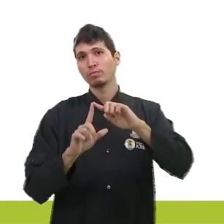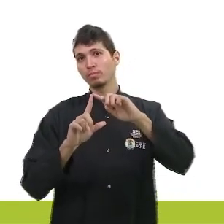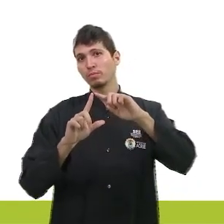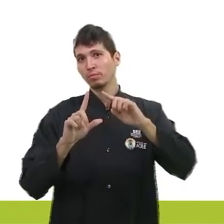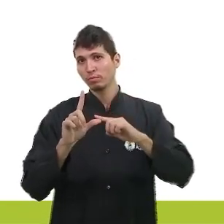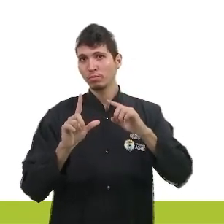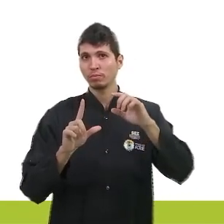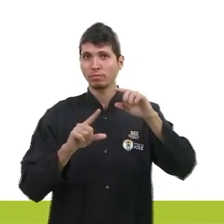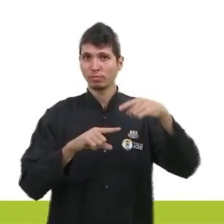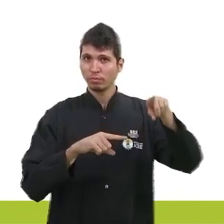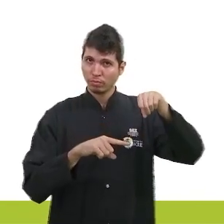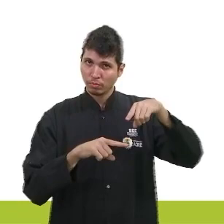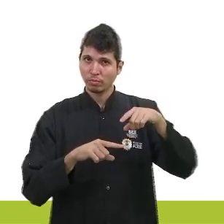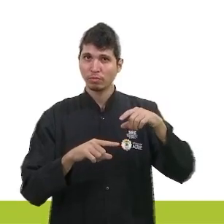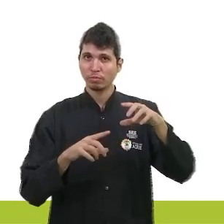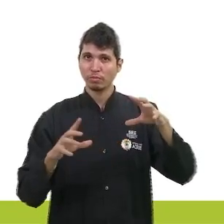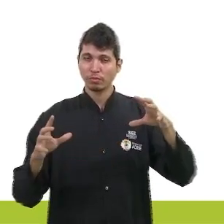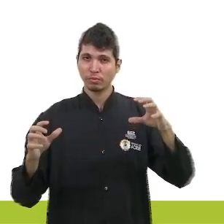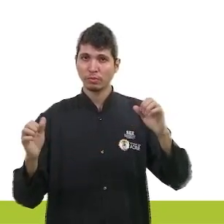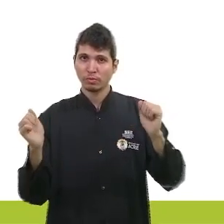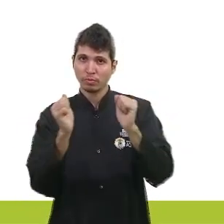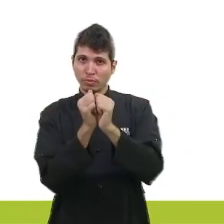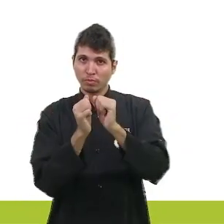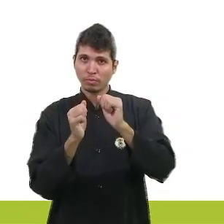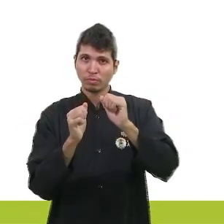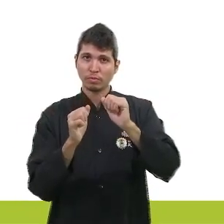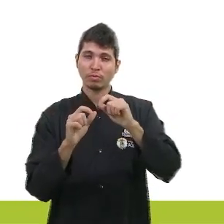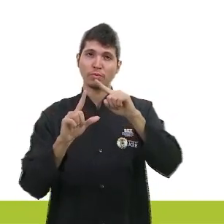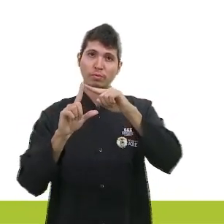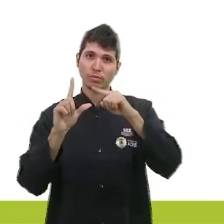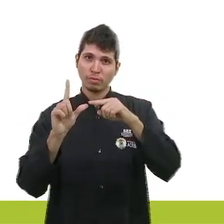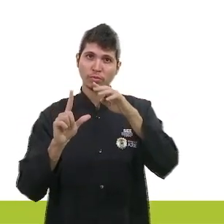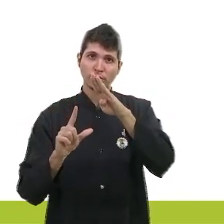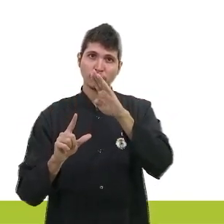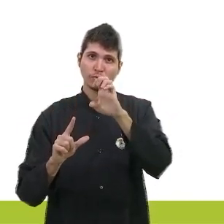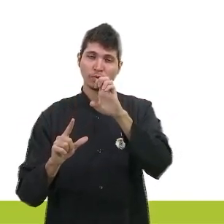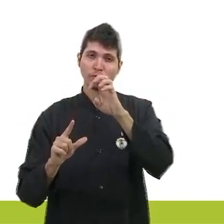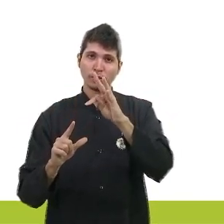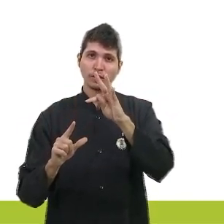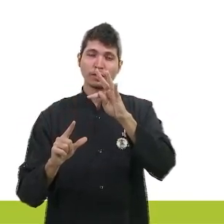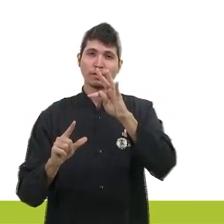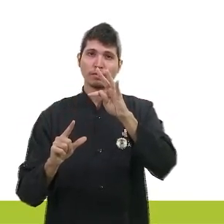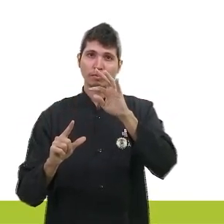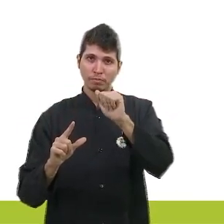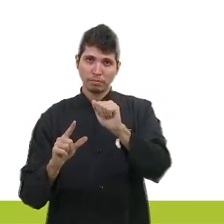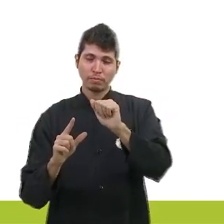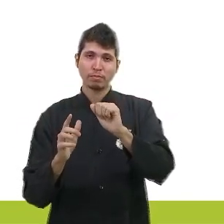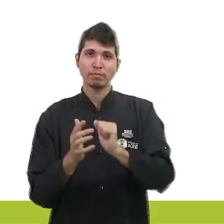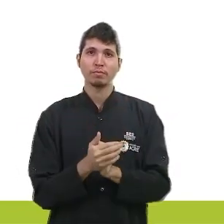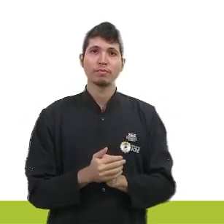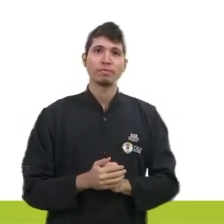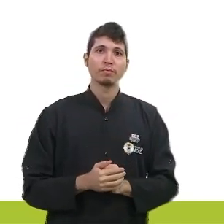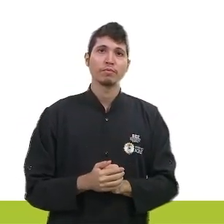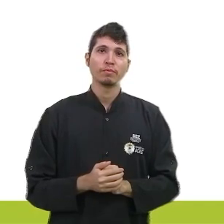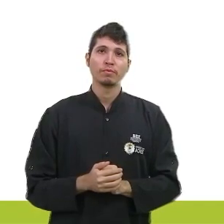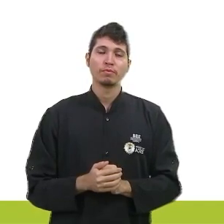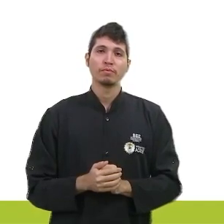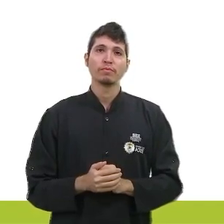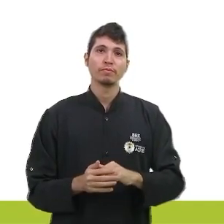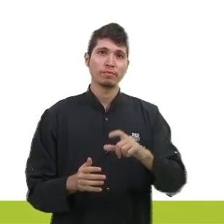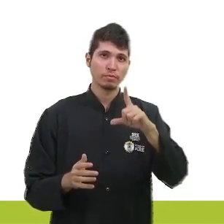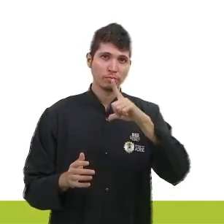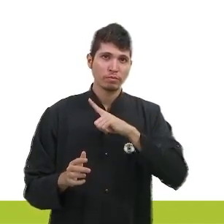mais o arco beta, ou o ângulo alfa e beta, e você somá-los, você obtém 90